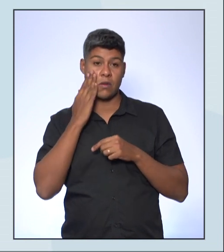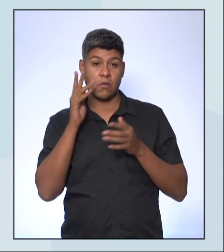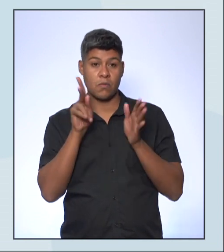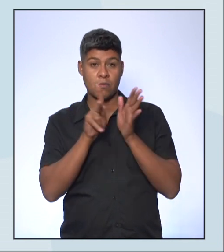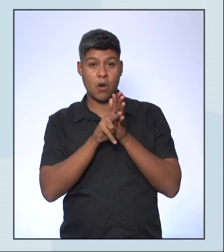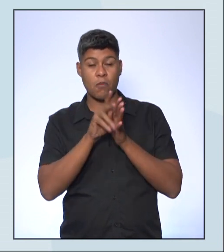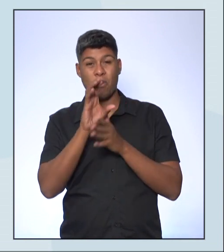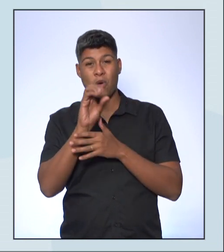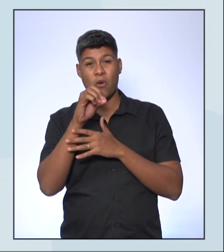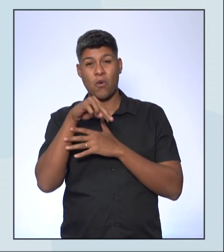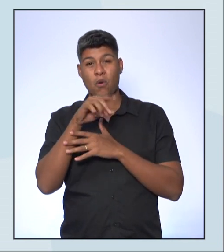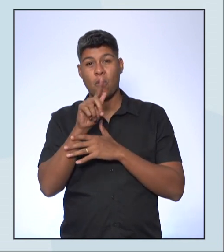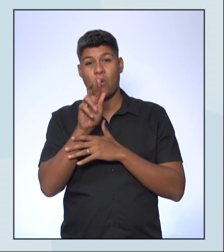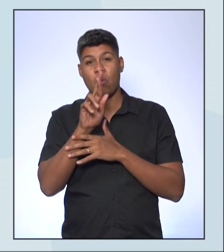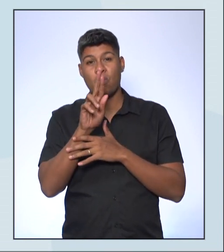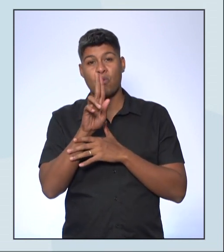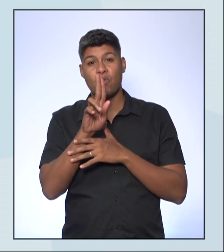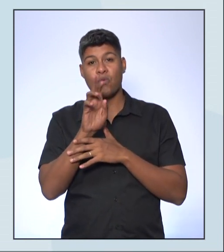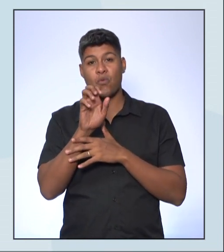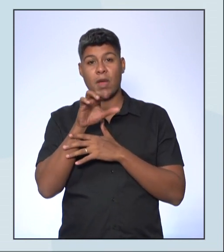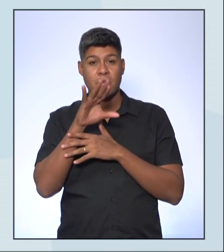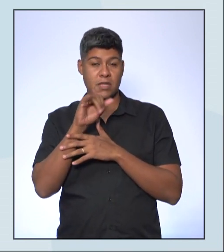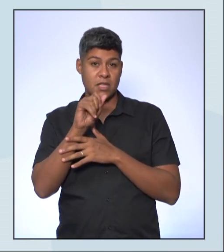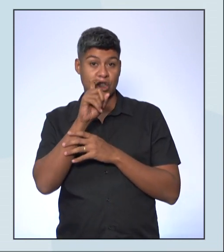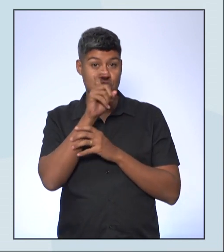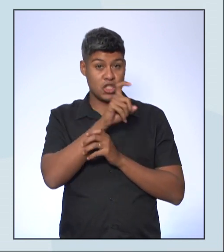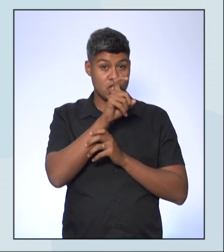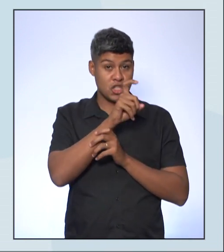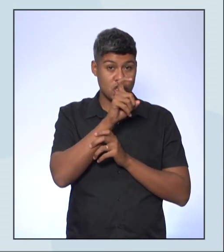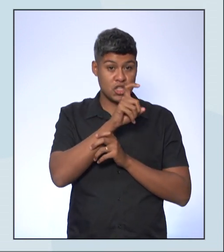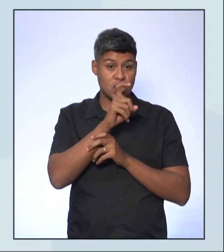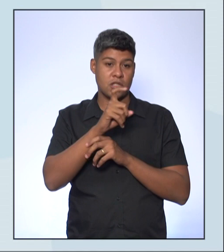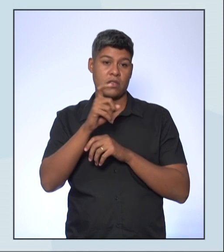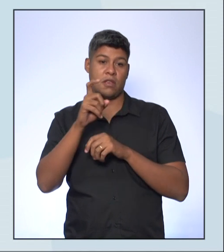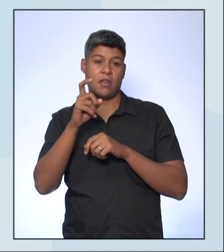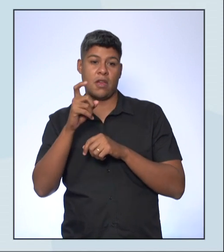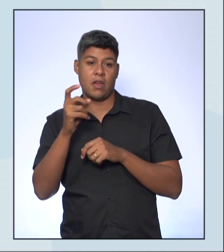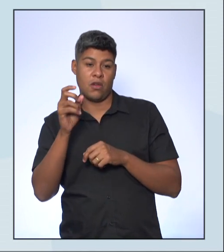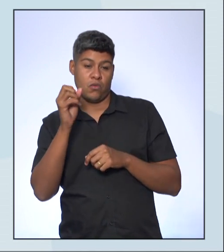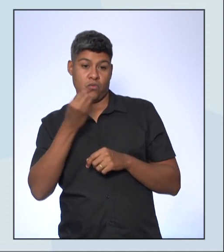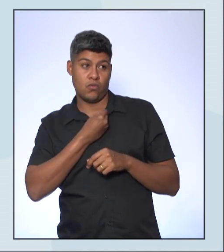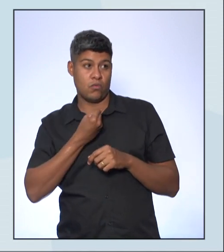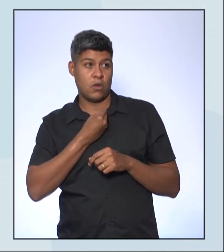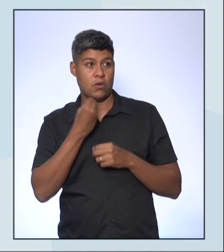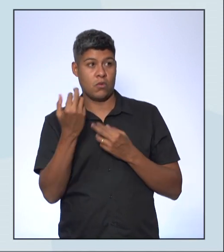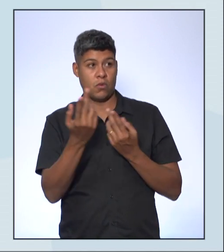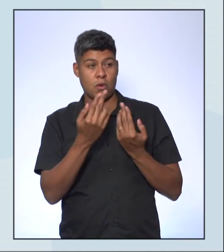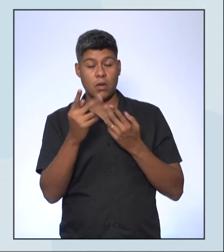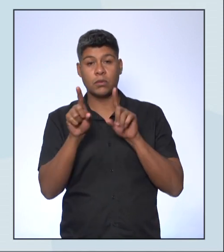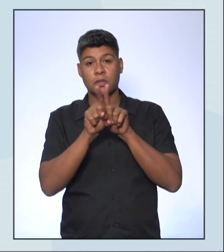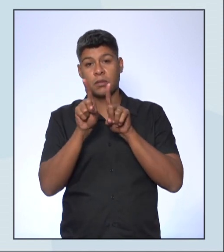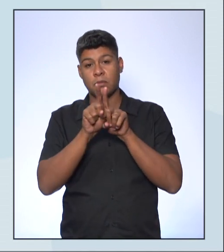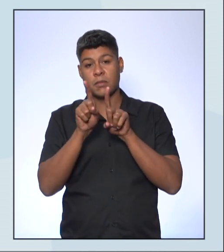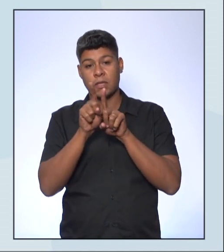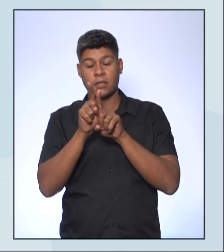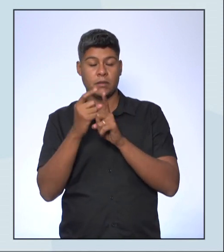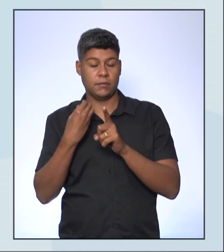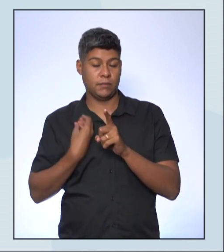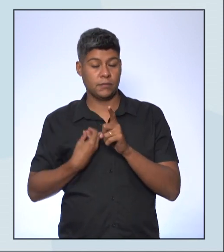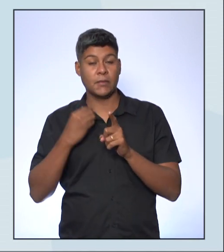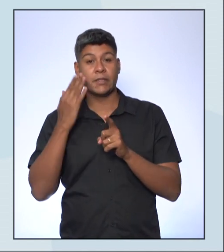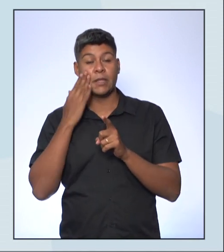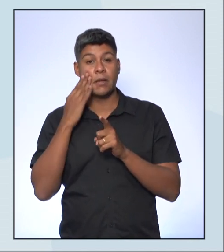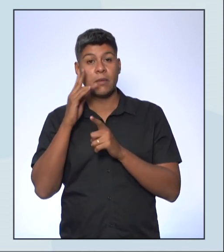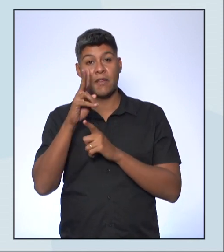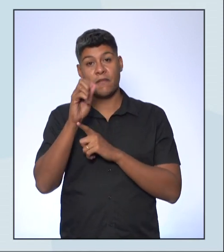de congruência, né? Por Isso exemplo, se mesmo. aquele valor X tem um valor, o de vermelho vai ter o mesmo valor. isso mesmo, Ah, de muito bom. correspondência, é isso mesmo. Então, como o